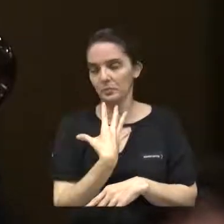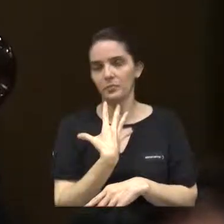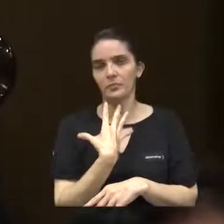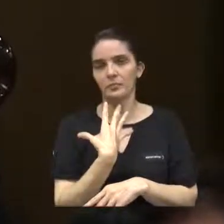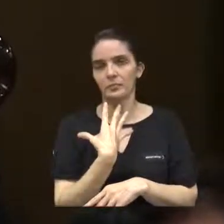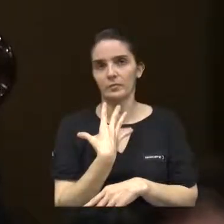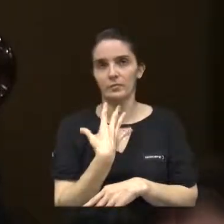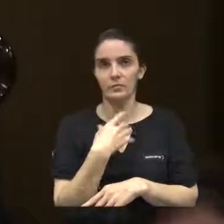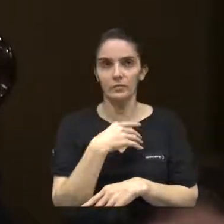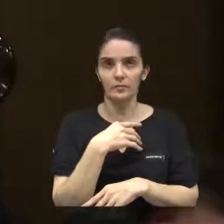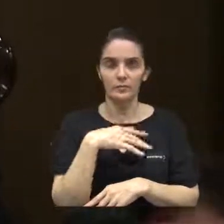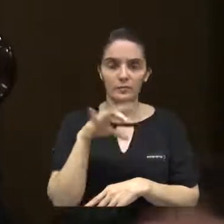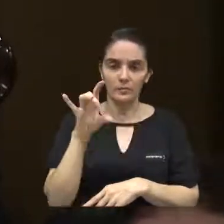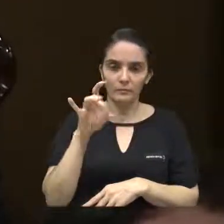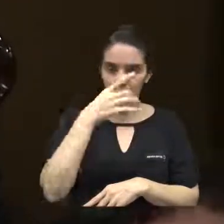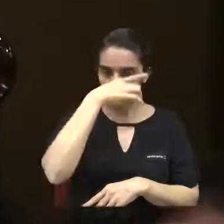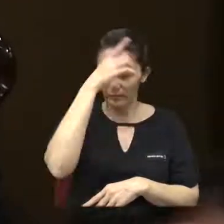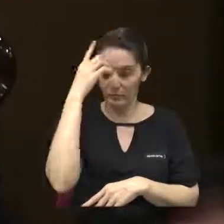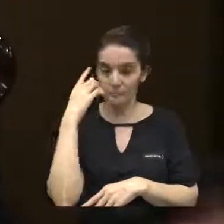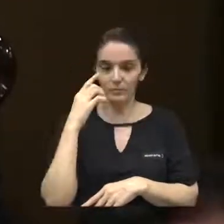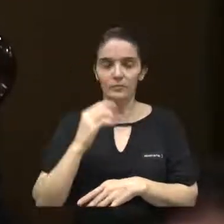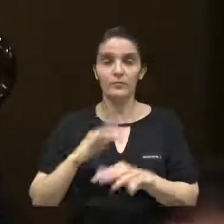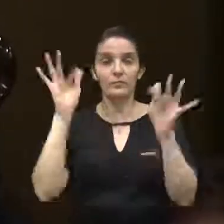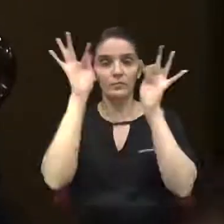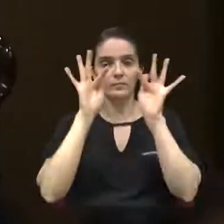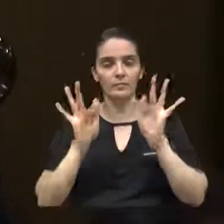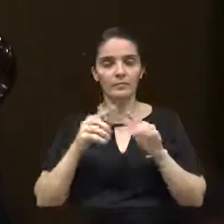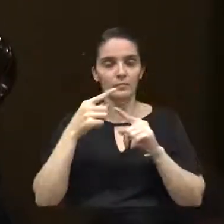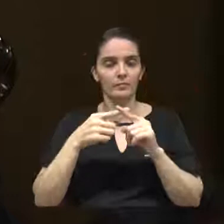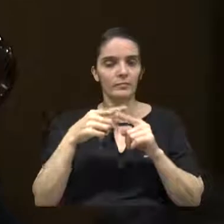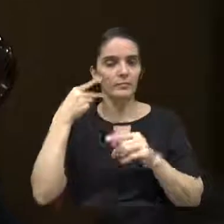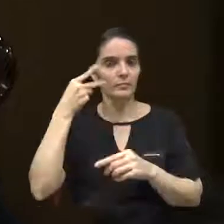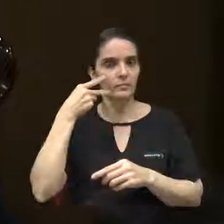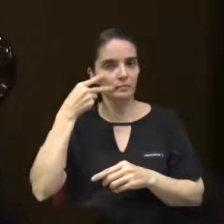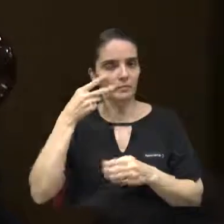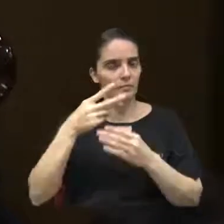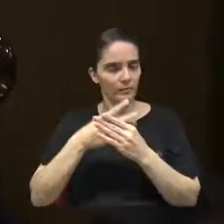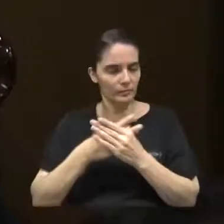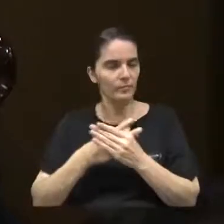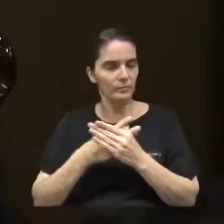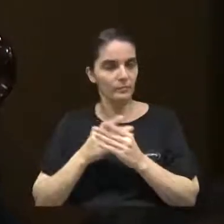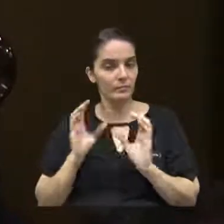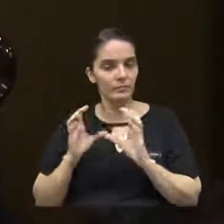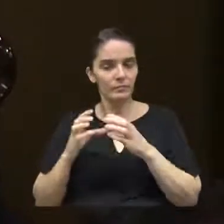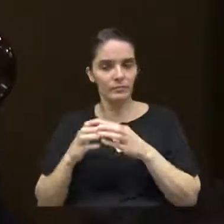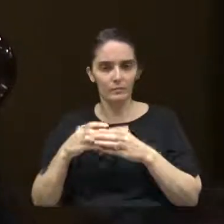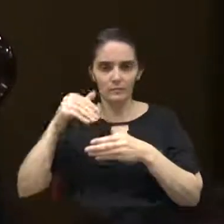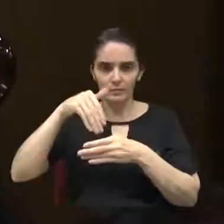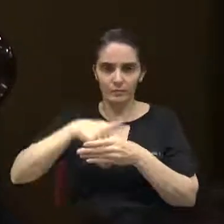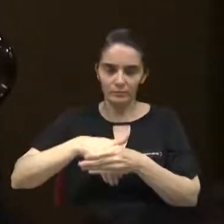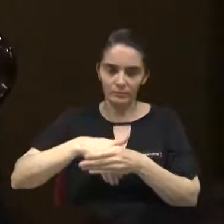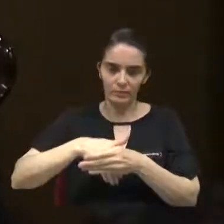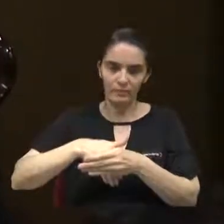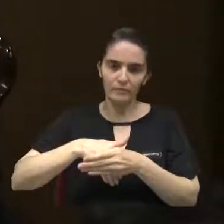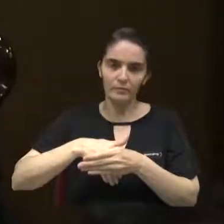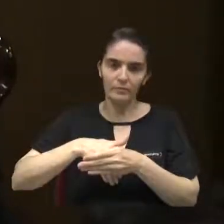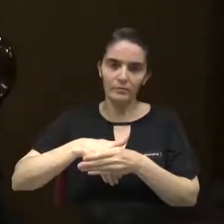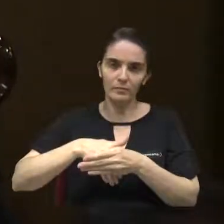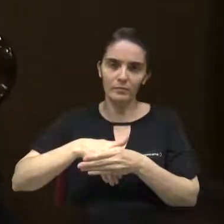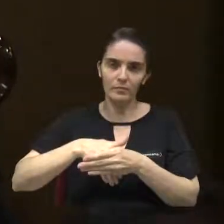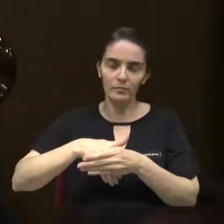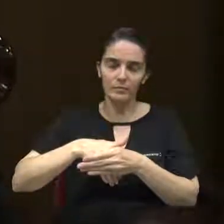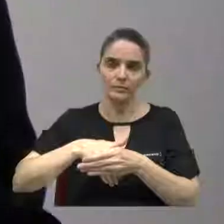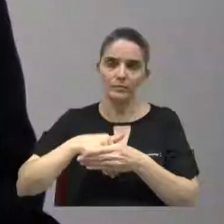esse privilégio de ser vereador dessa casa, para poder fazer parte e votar de todos